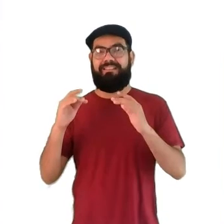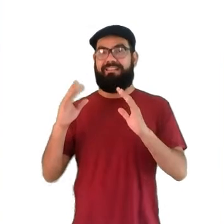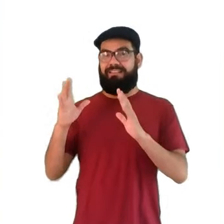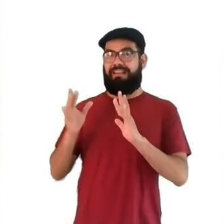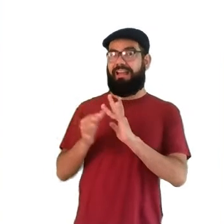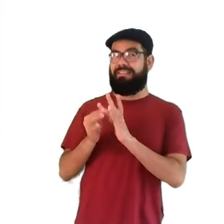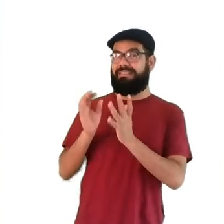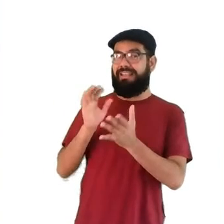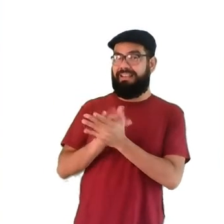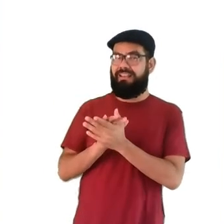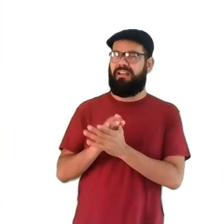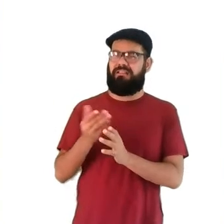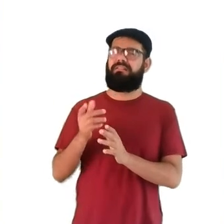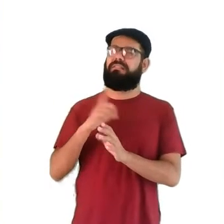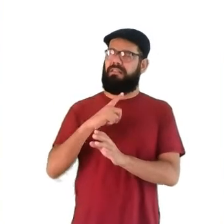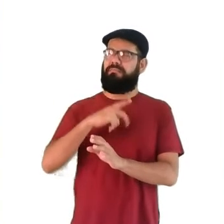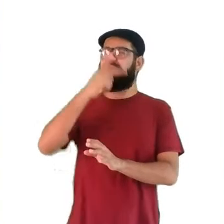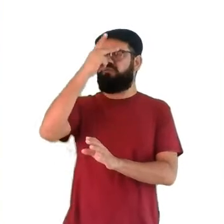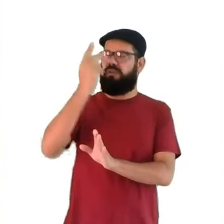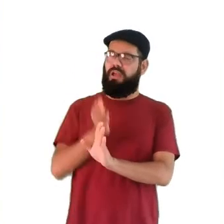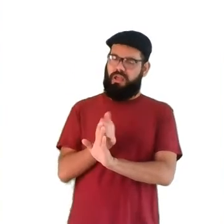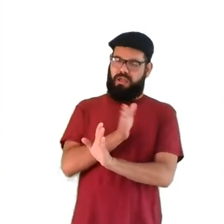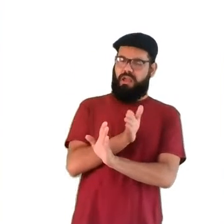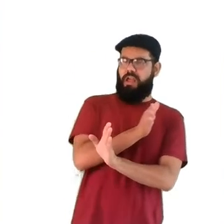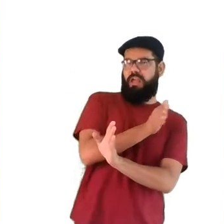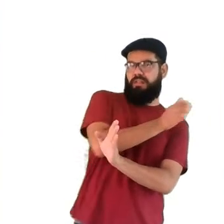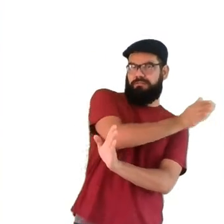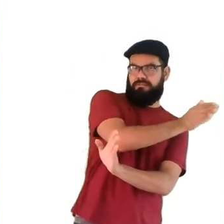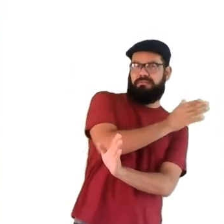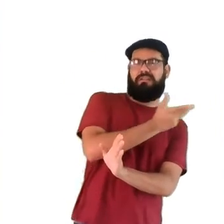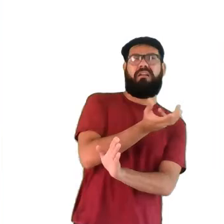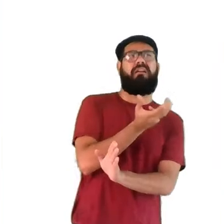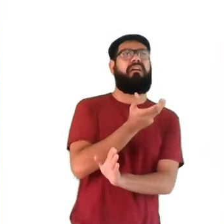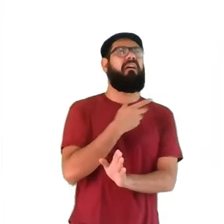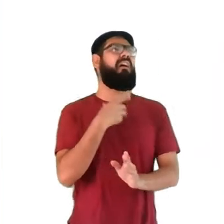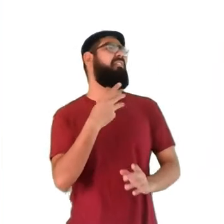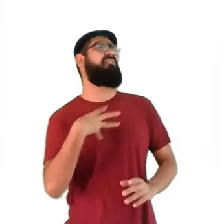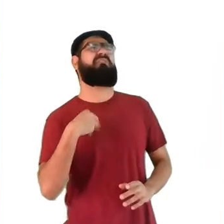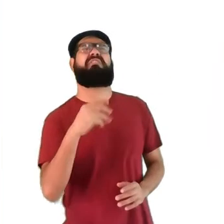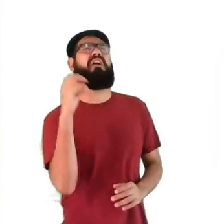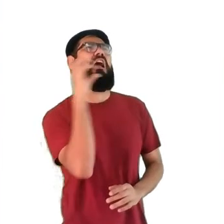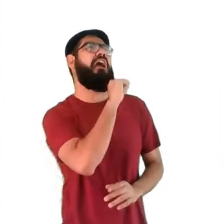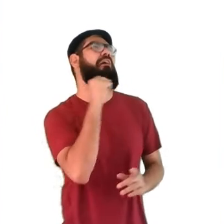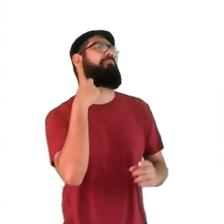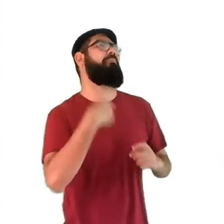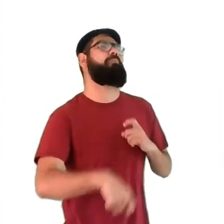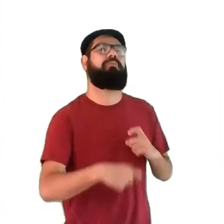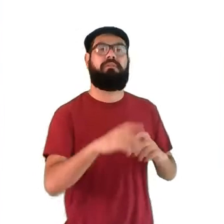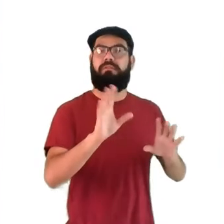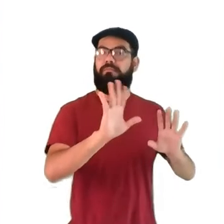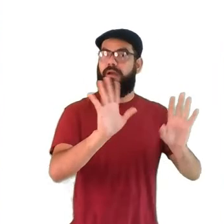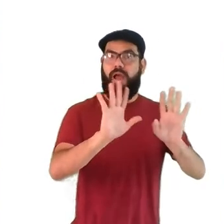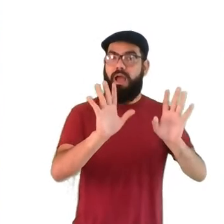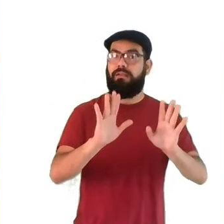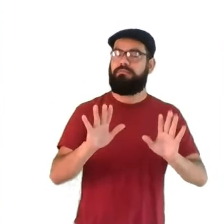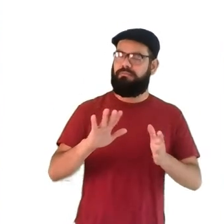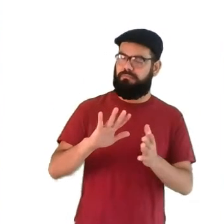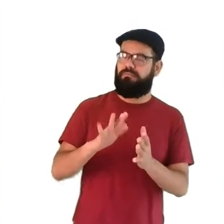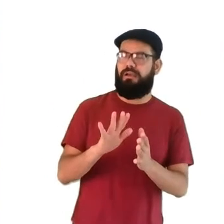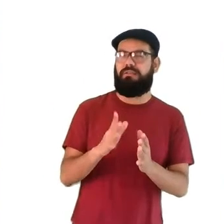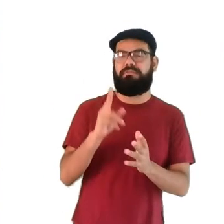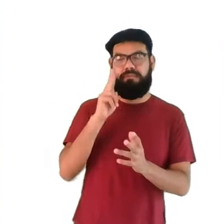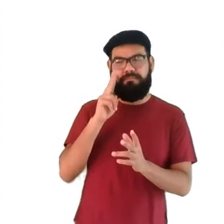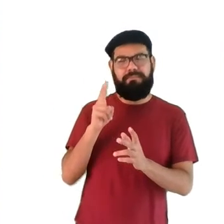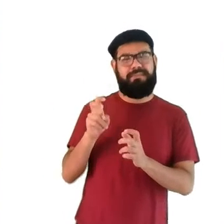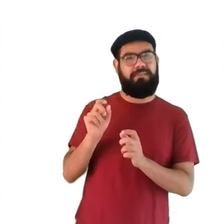por opção, né, por querer ter logo os seus filhos. Mas normalmente no adulto médio a gente percebe que